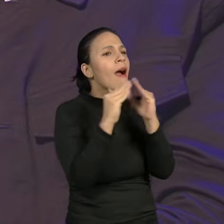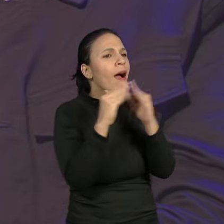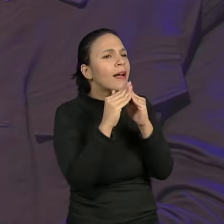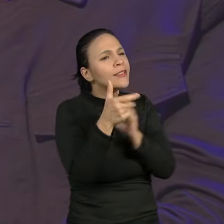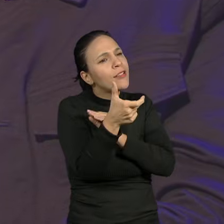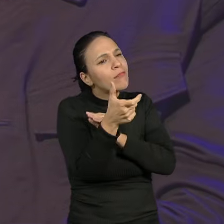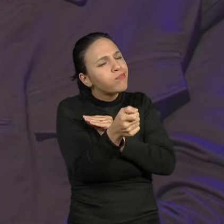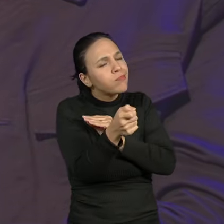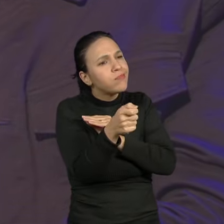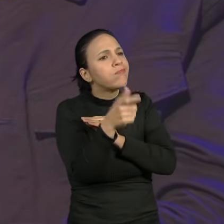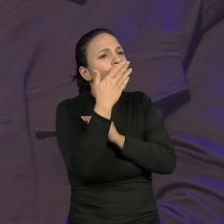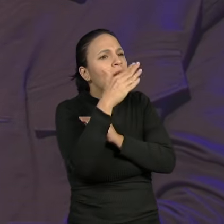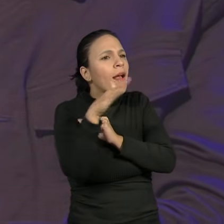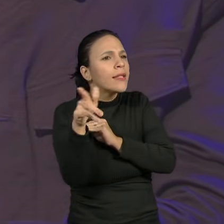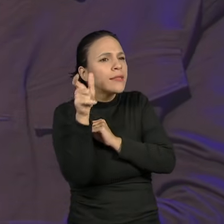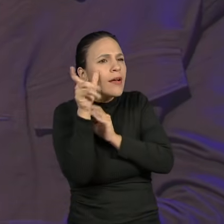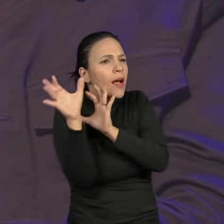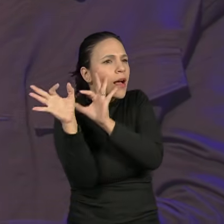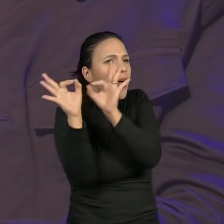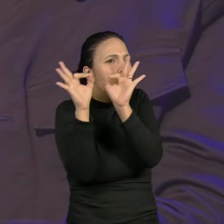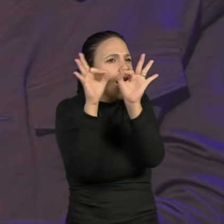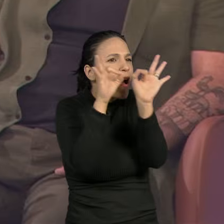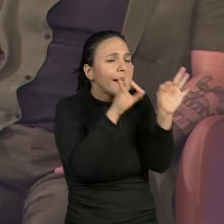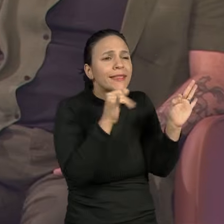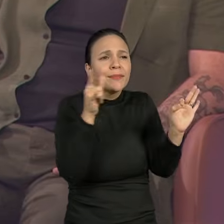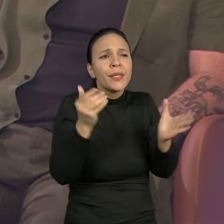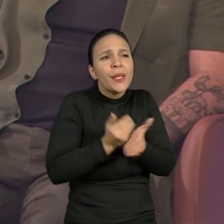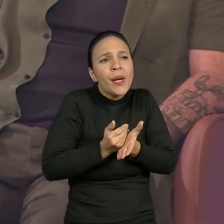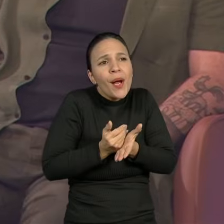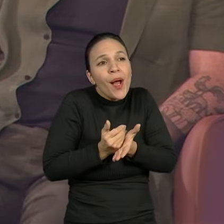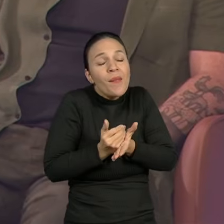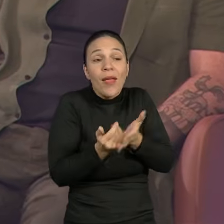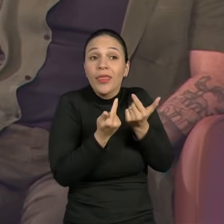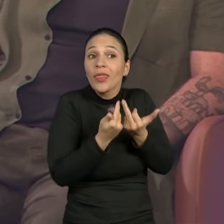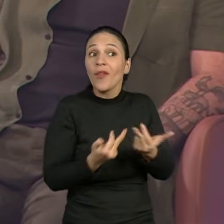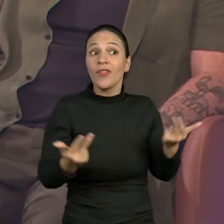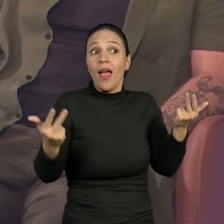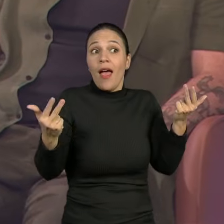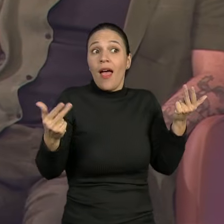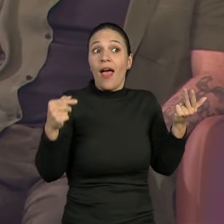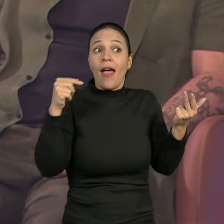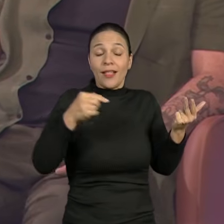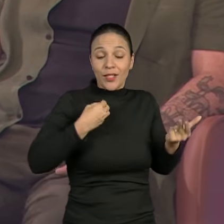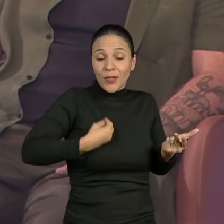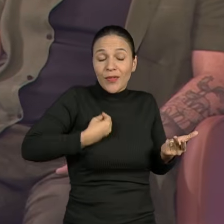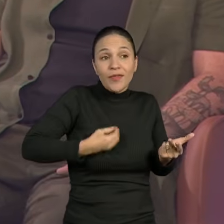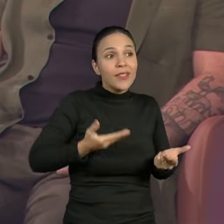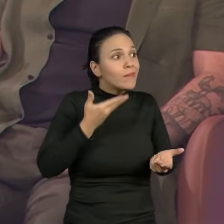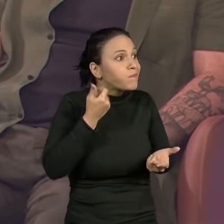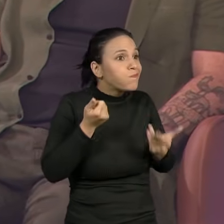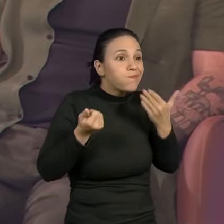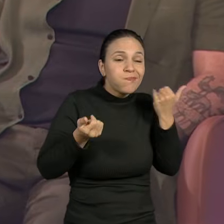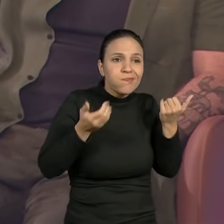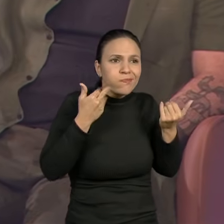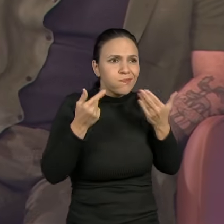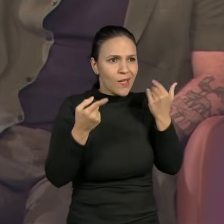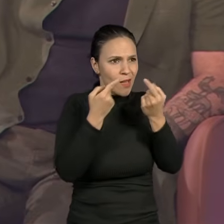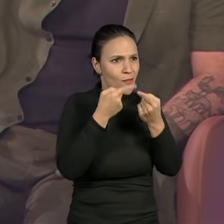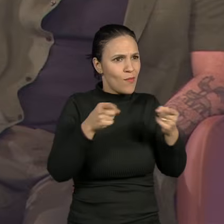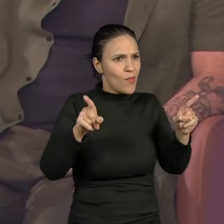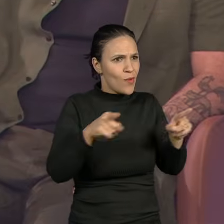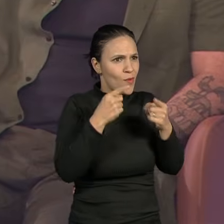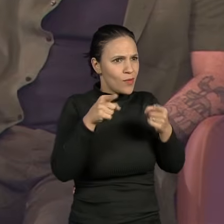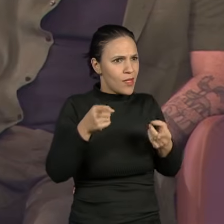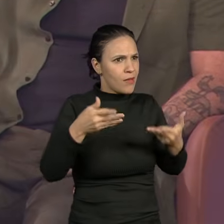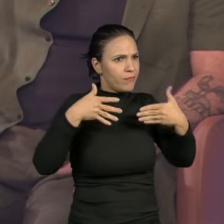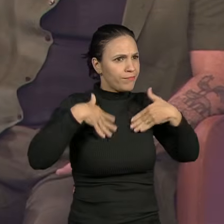criança que está... né, tá tateando a novidade do mundo da vida, que aquela música vai entrar nela e